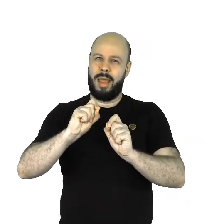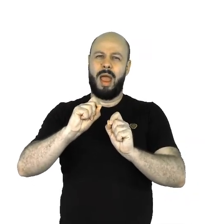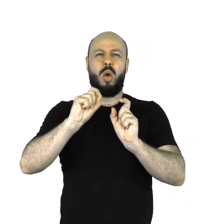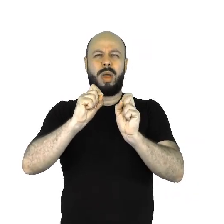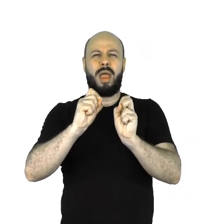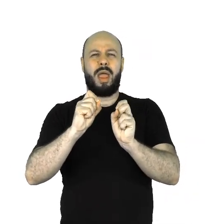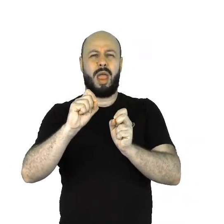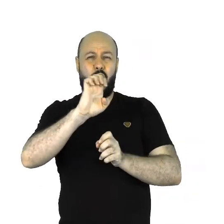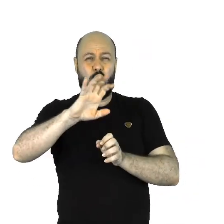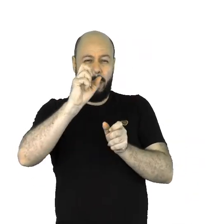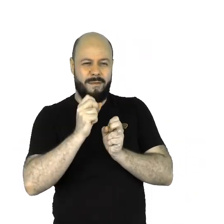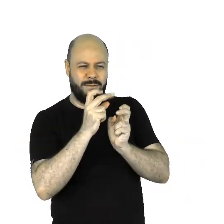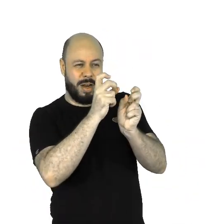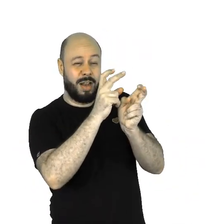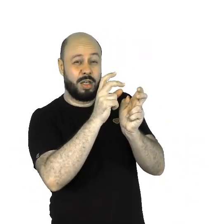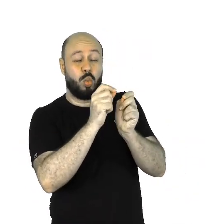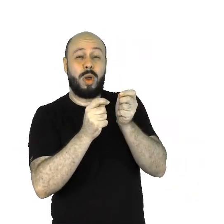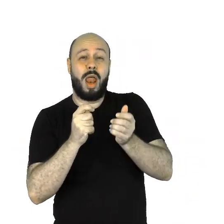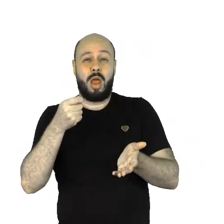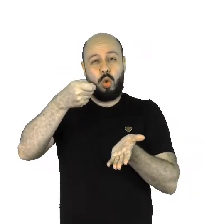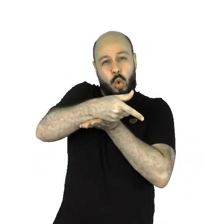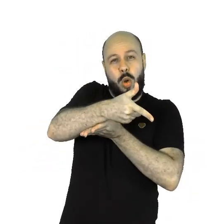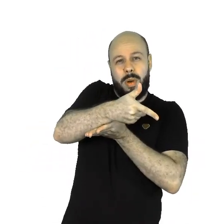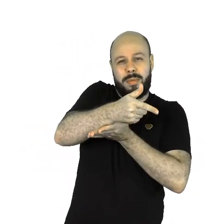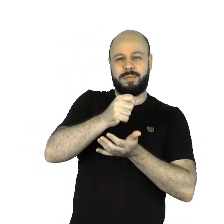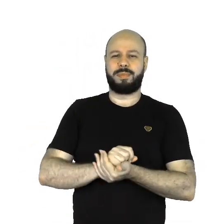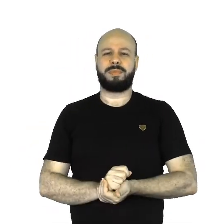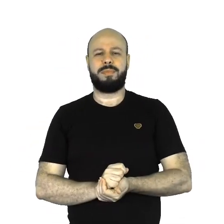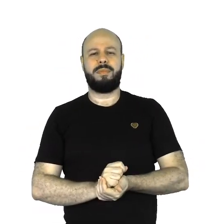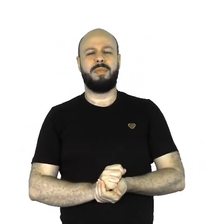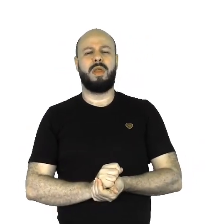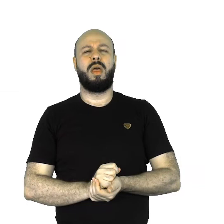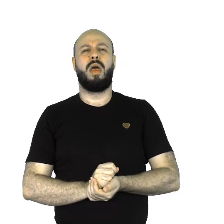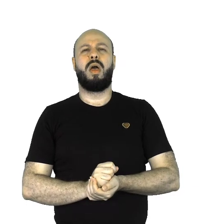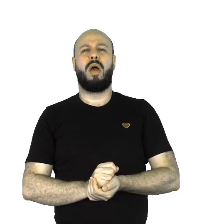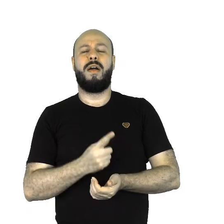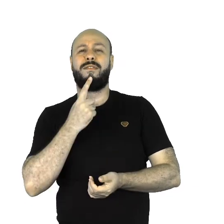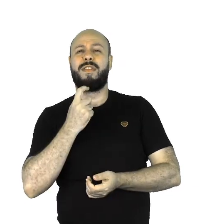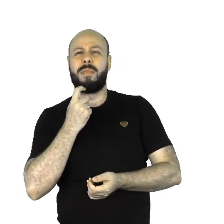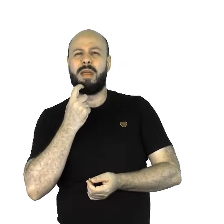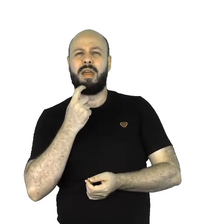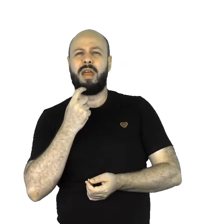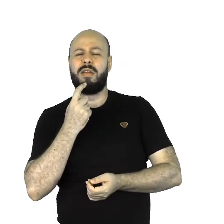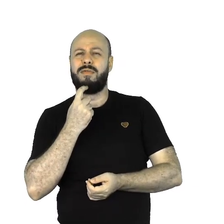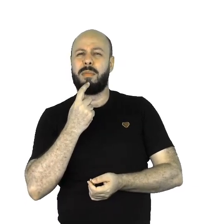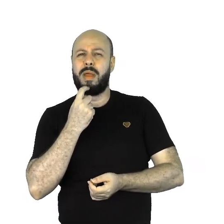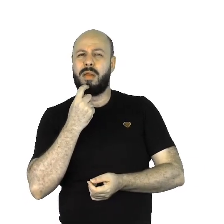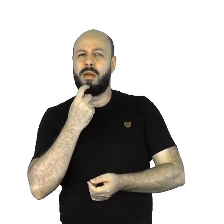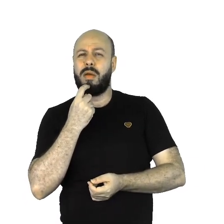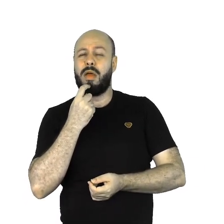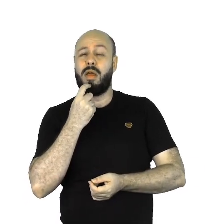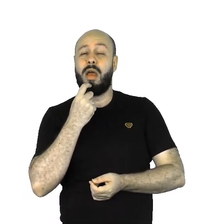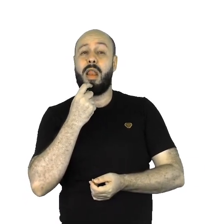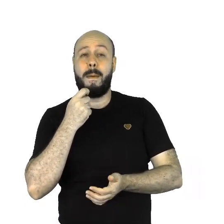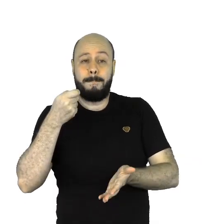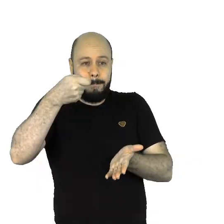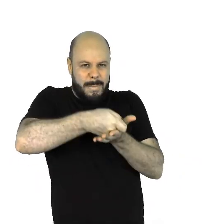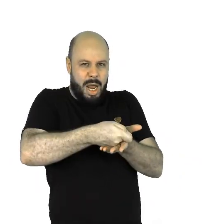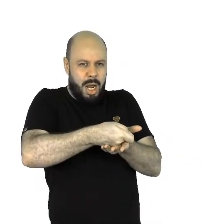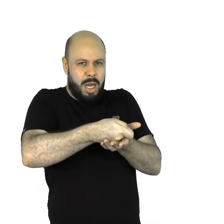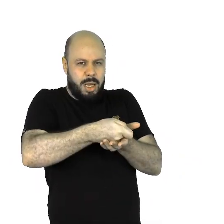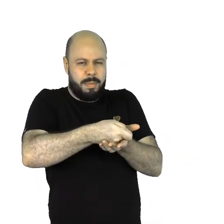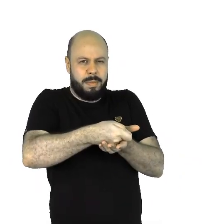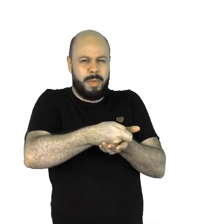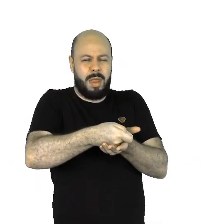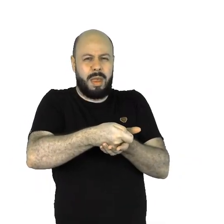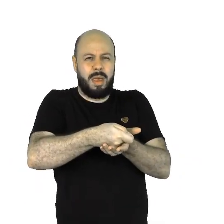exporta. Olhem só, as setinhas vermelhas condizem a questão de importação e as setinhas